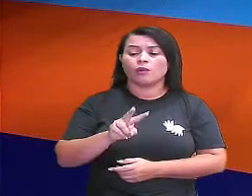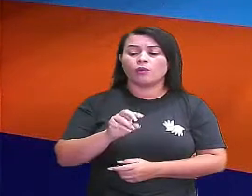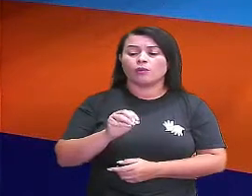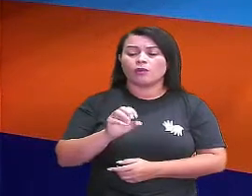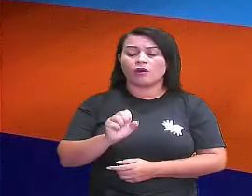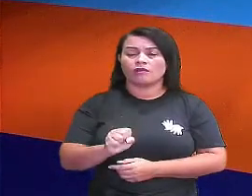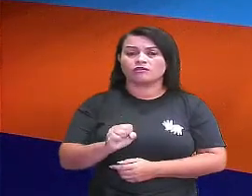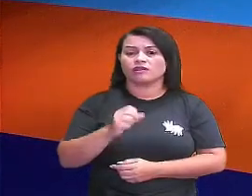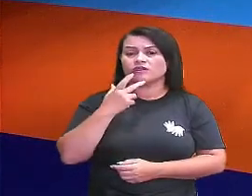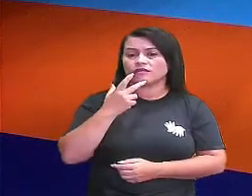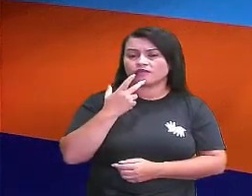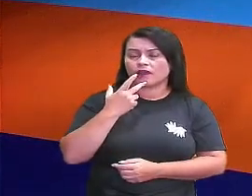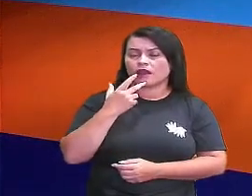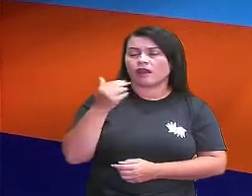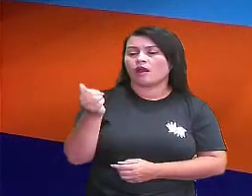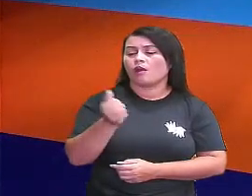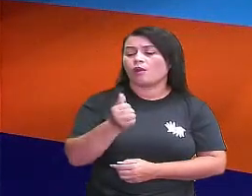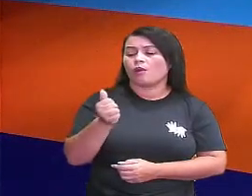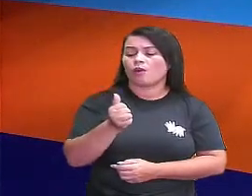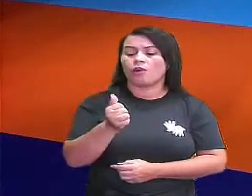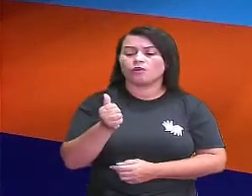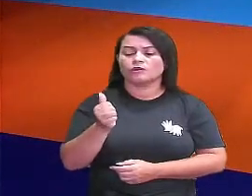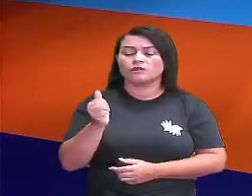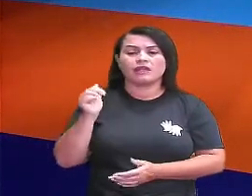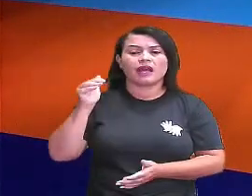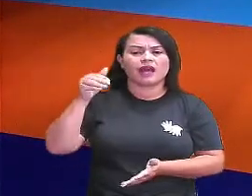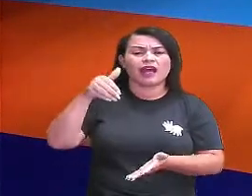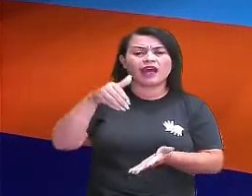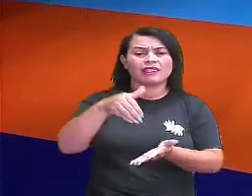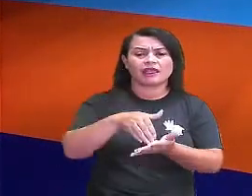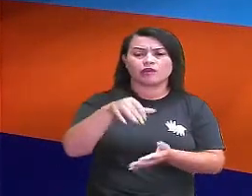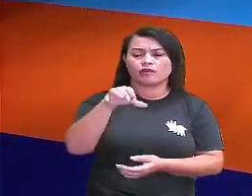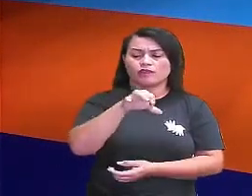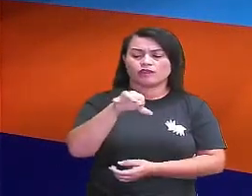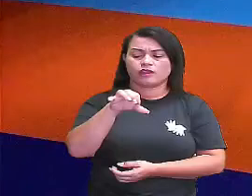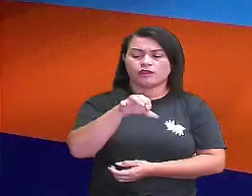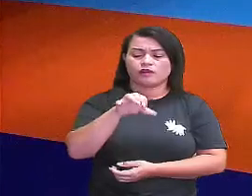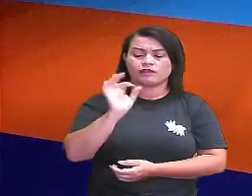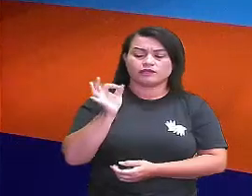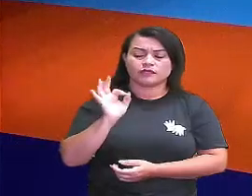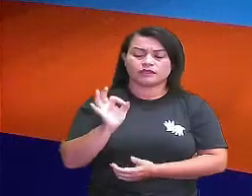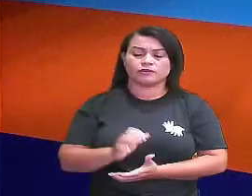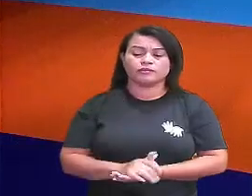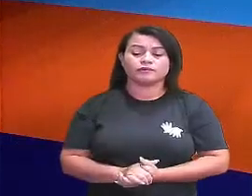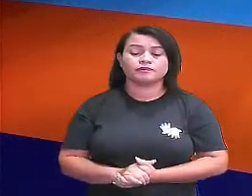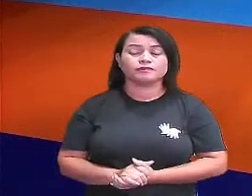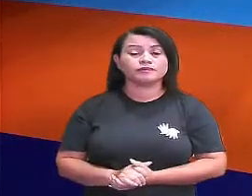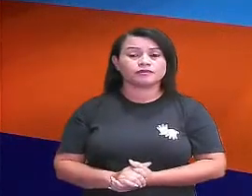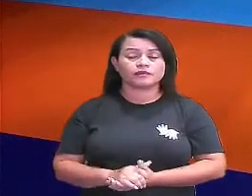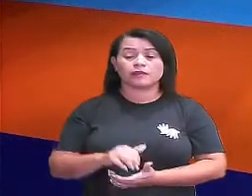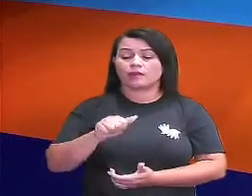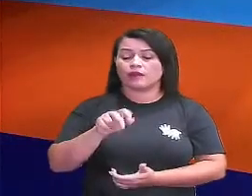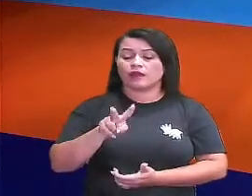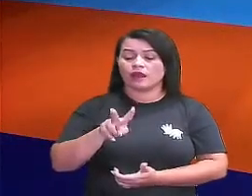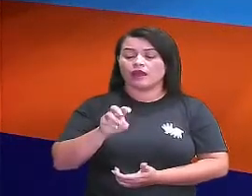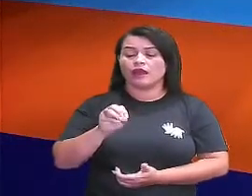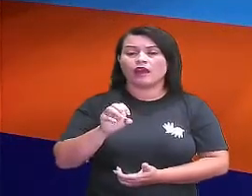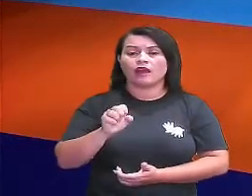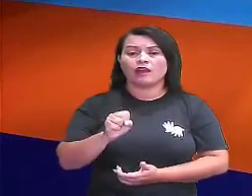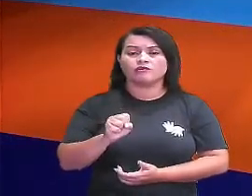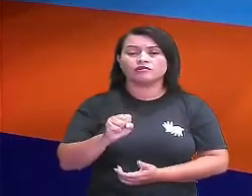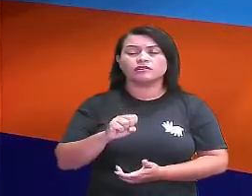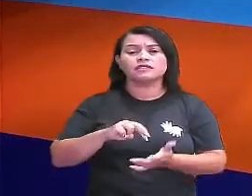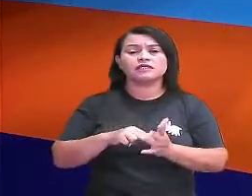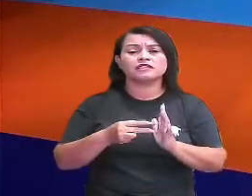gente fala 11 até o 99, tá bom? E aí, avos, ele quer dizer